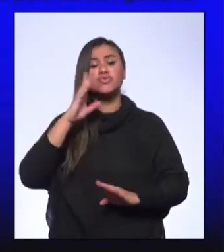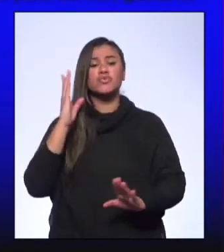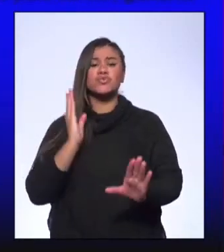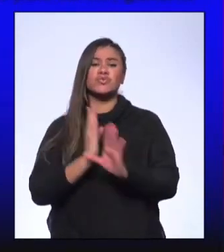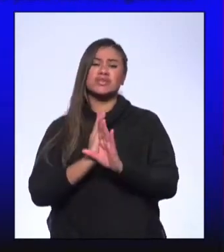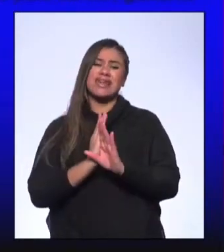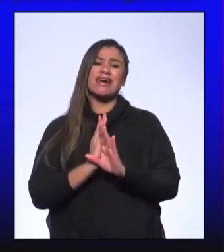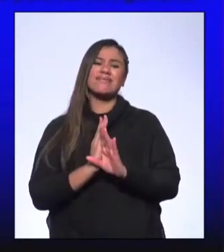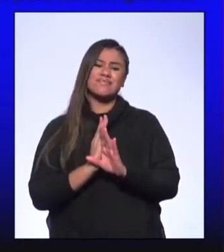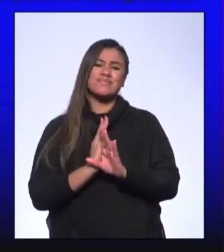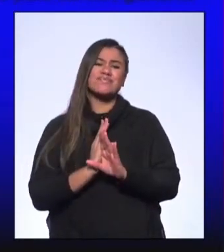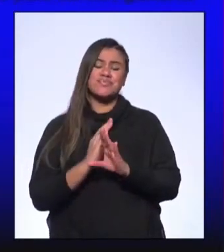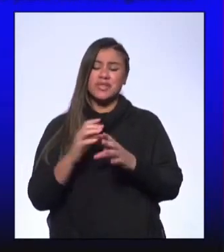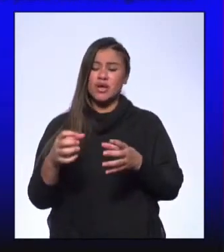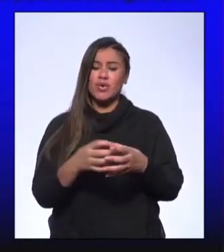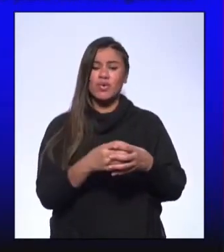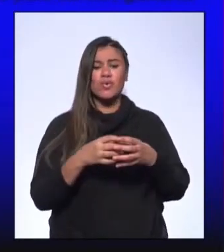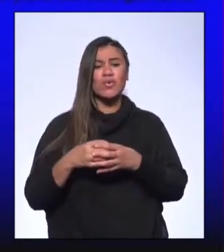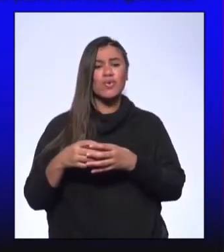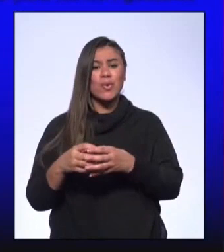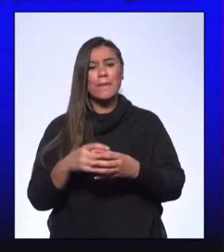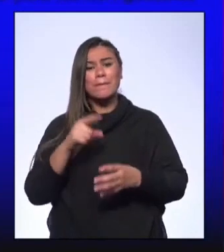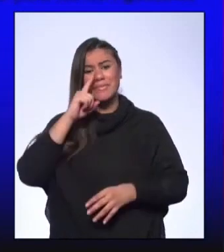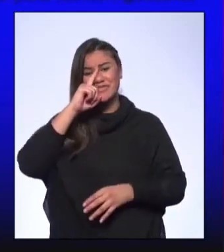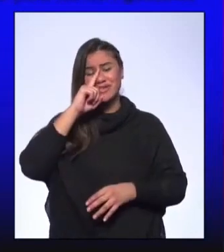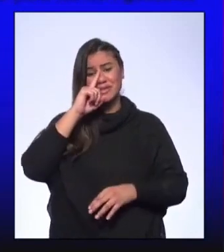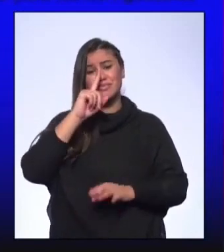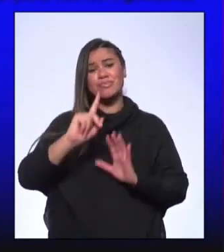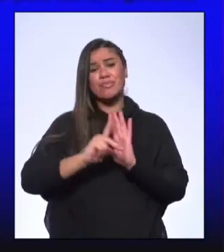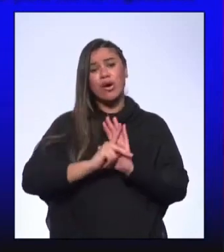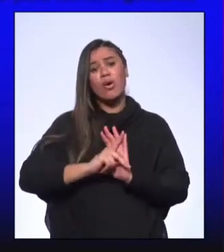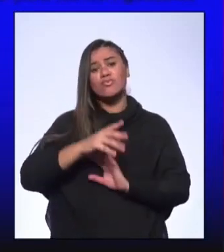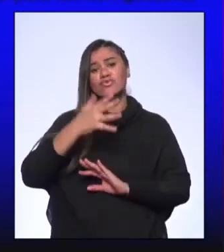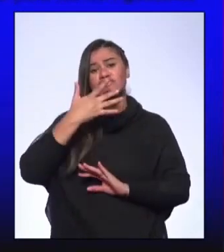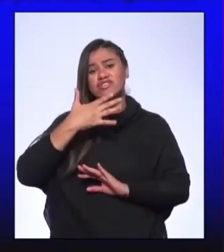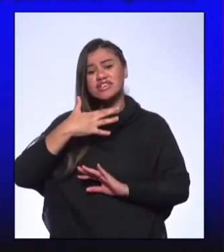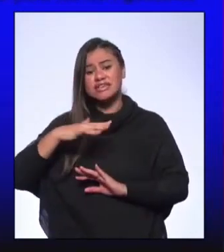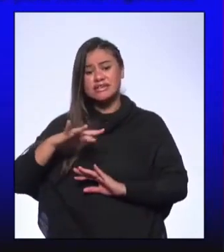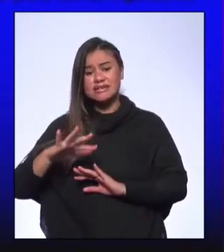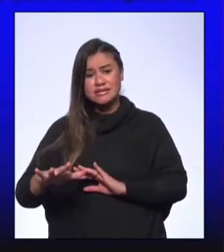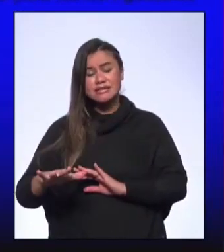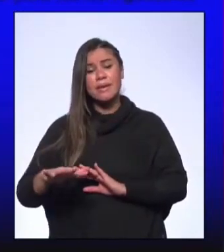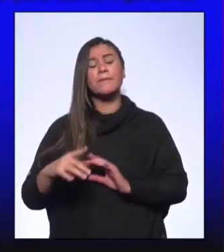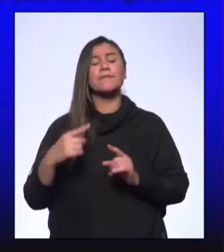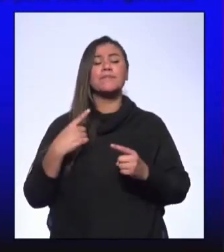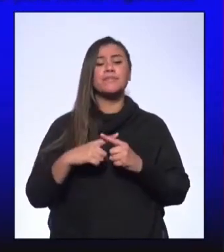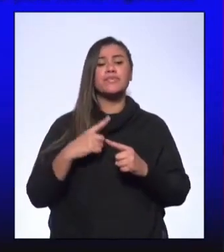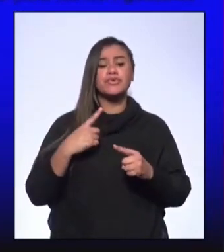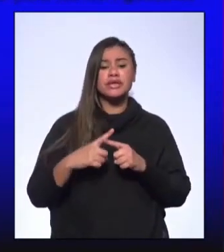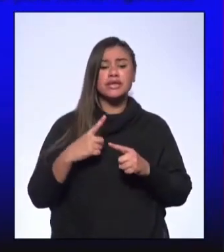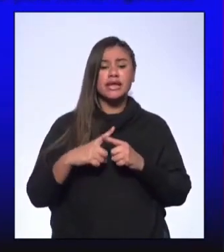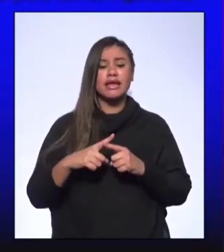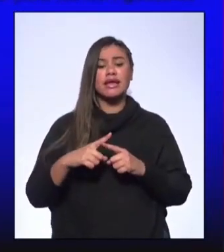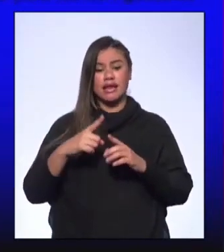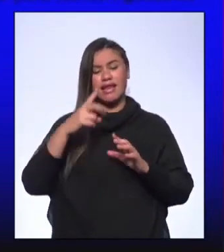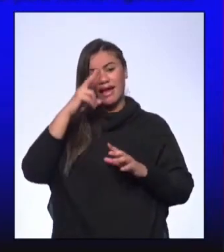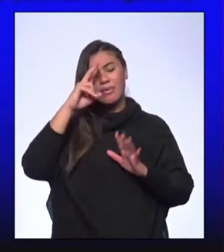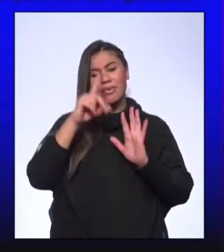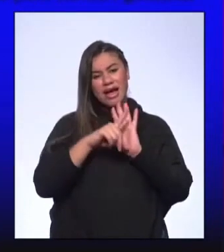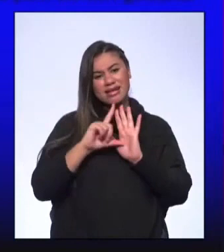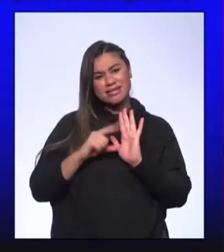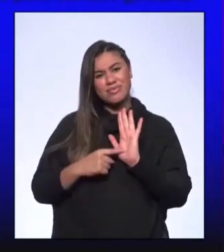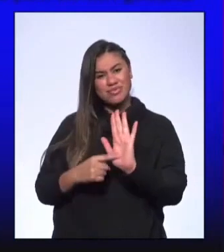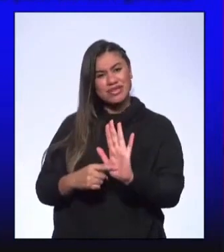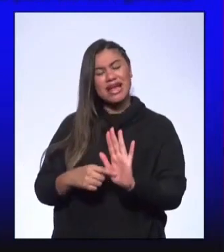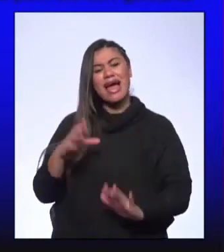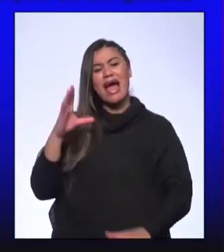identificar quais são os grupos de risco em pediatria. Eu mostrei a vocês no início da minha apresentação os grupos de risco em adultos, que a gente